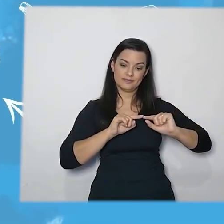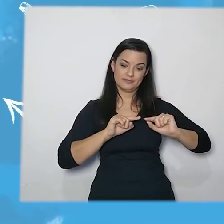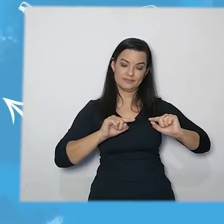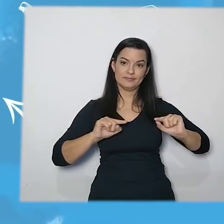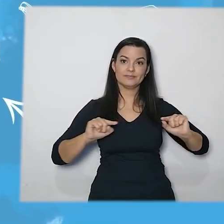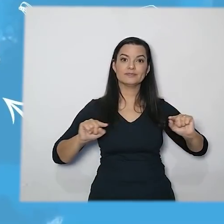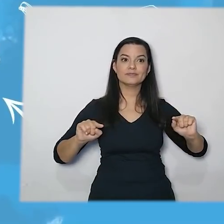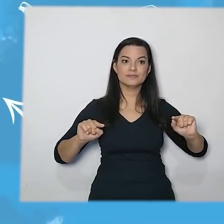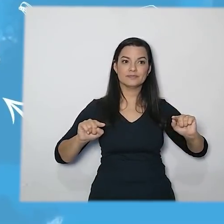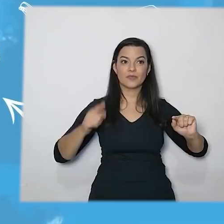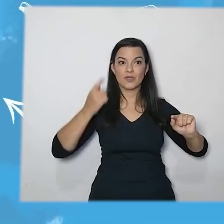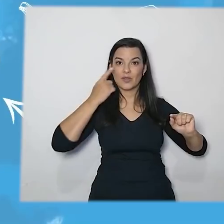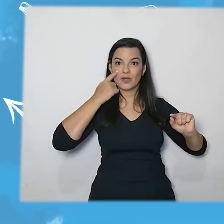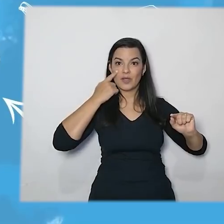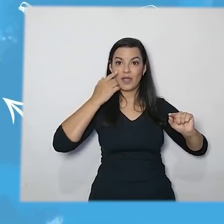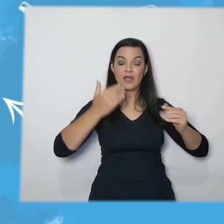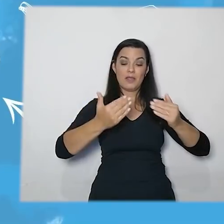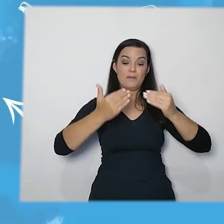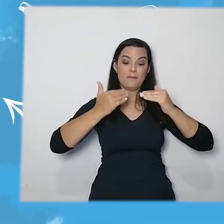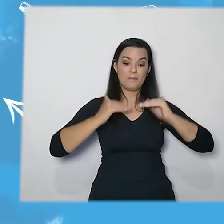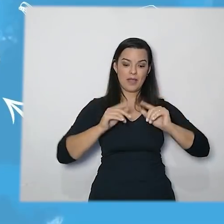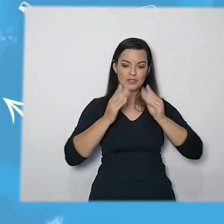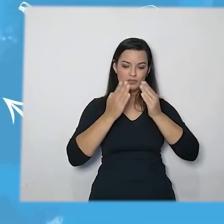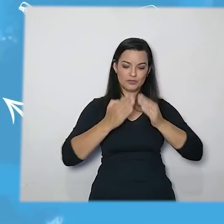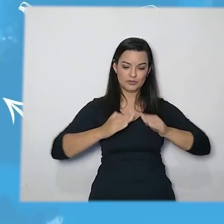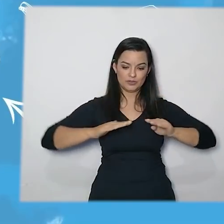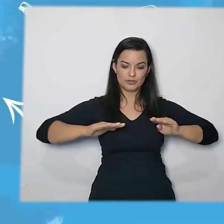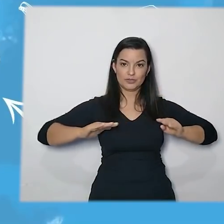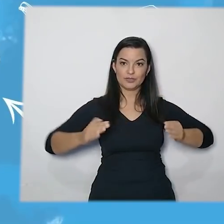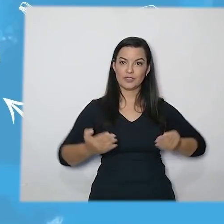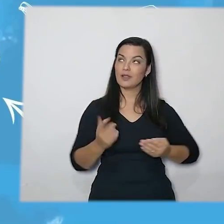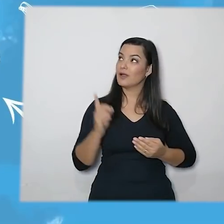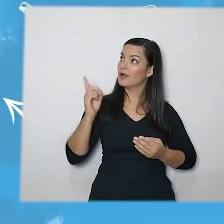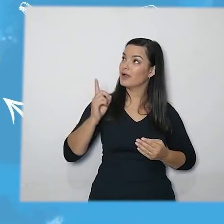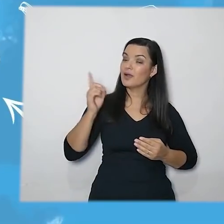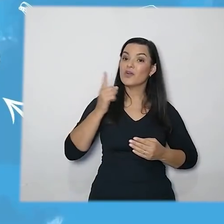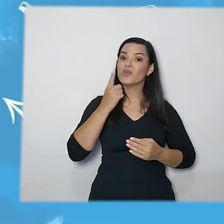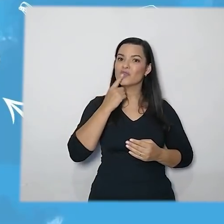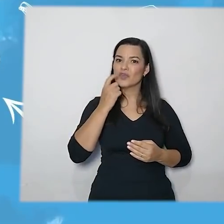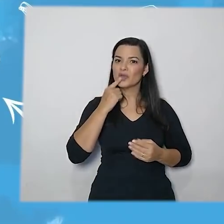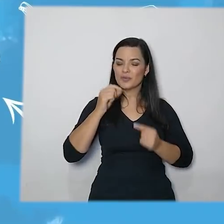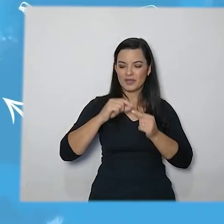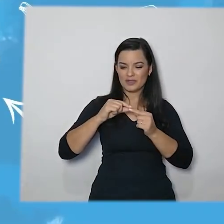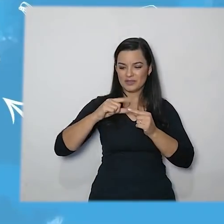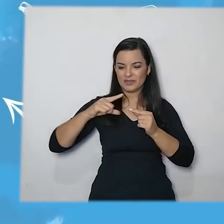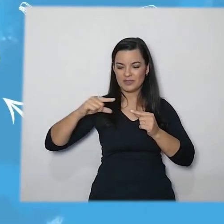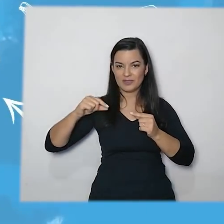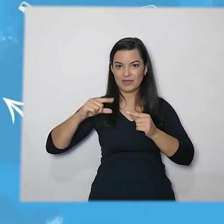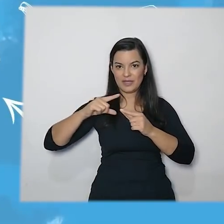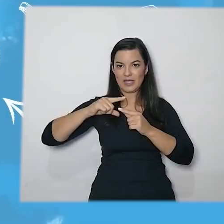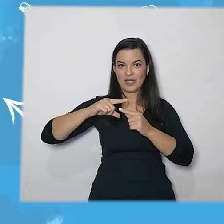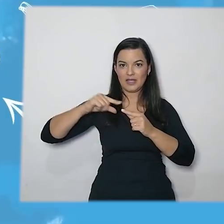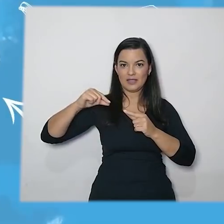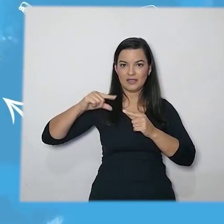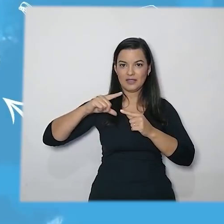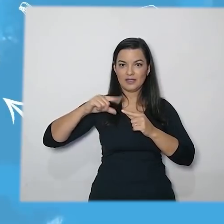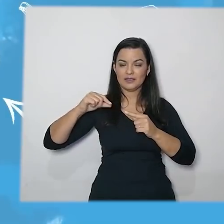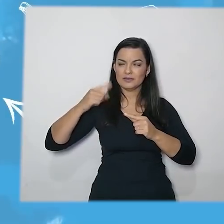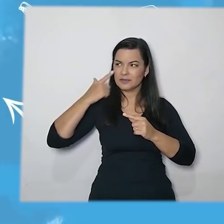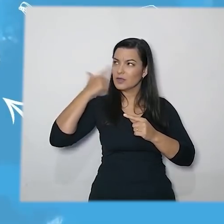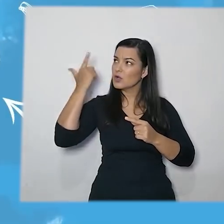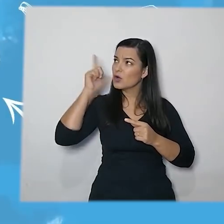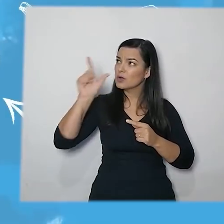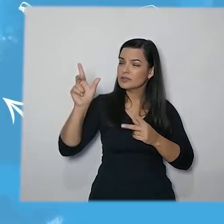Aqui a setinha vermelha. Eu consigo fazer alguma relação aqui com esses